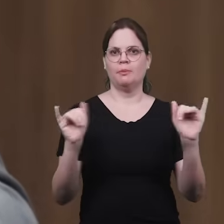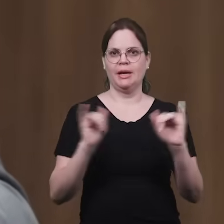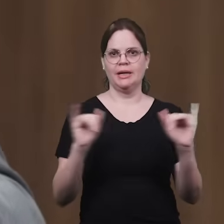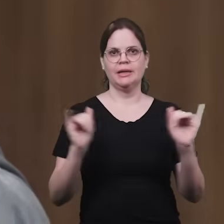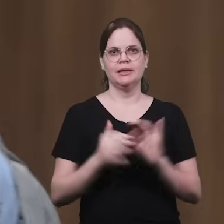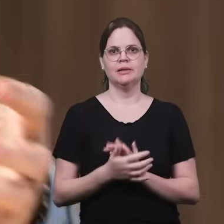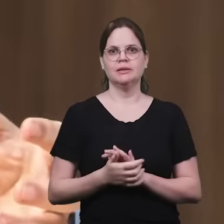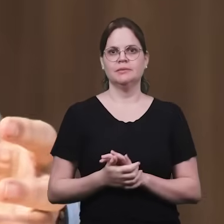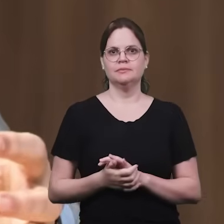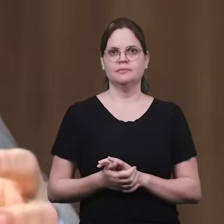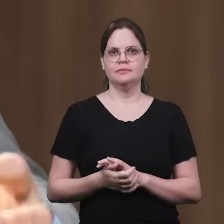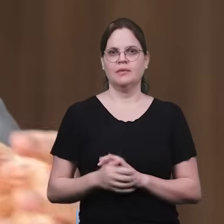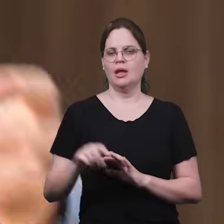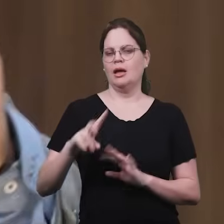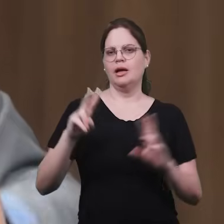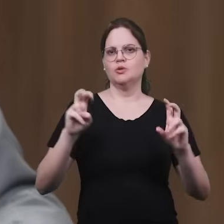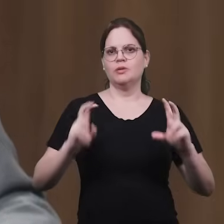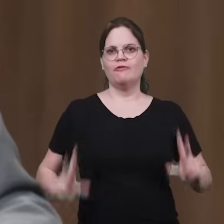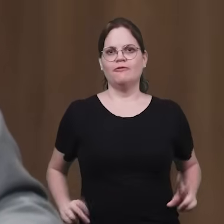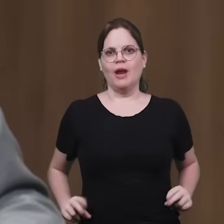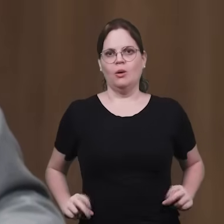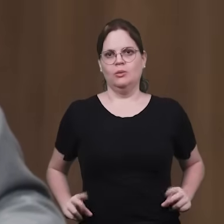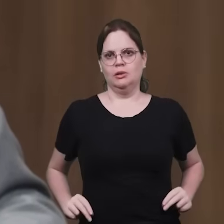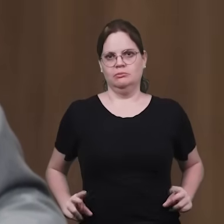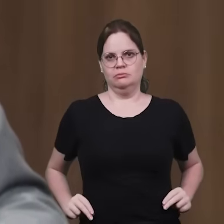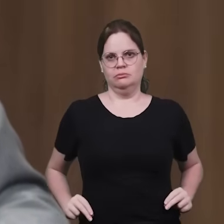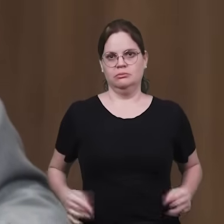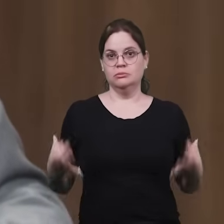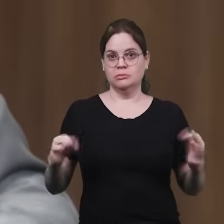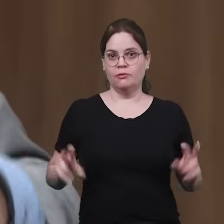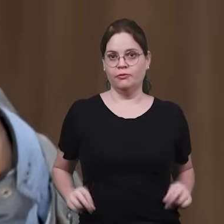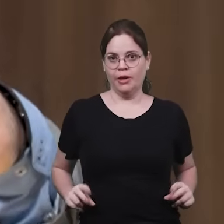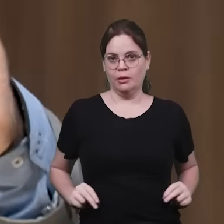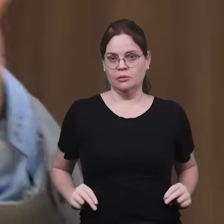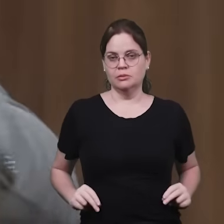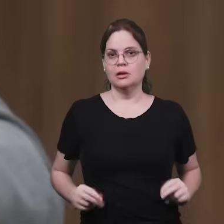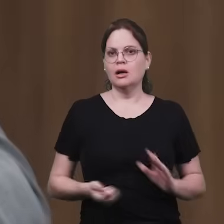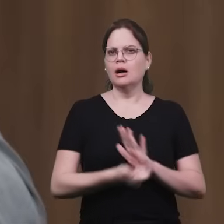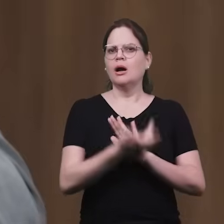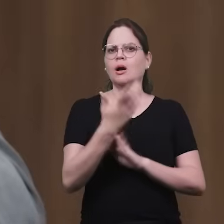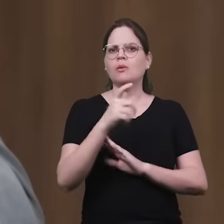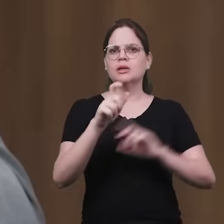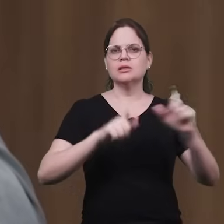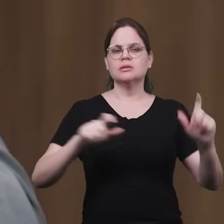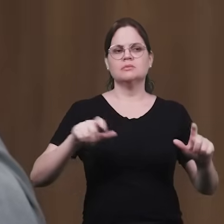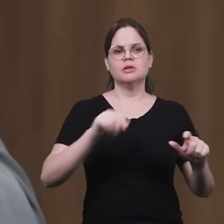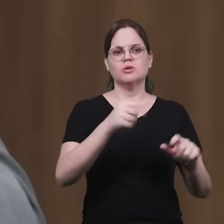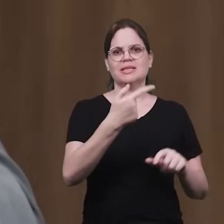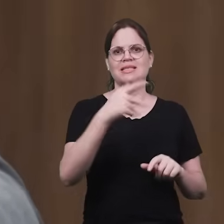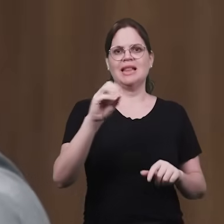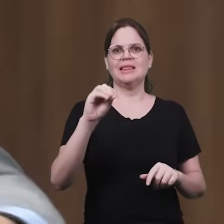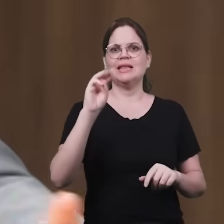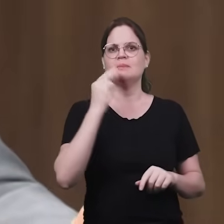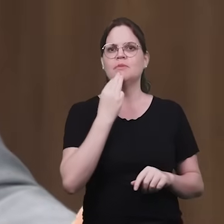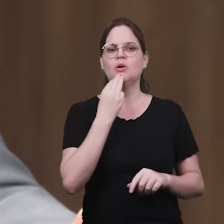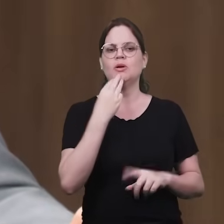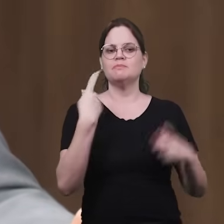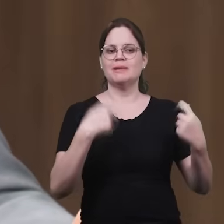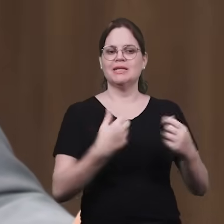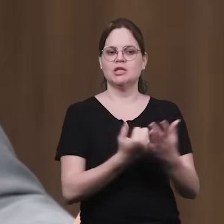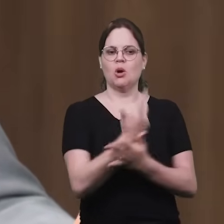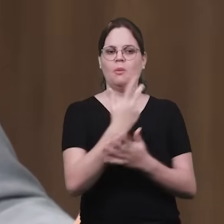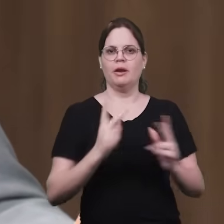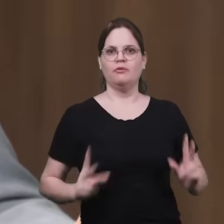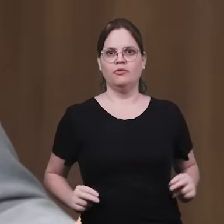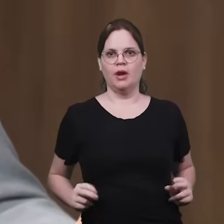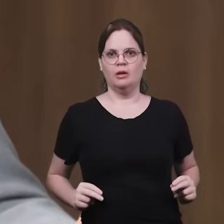a propaganda, o seu produto, seja fralda descartável. Quantas dessas 70 milhões de pessoas estão precisando consumir